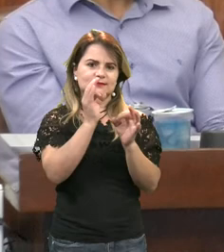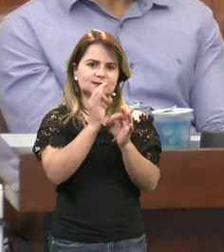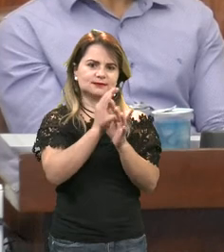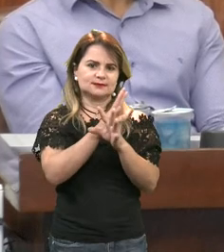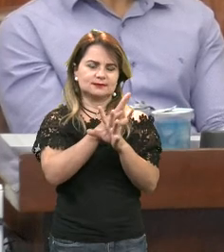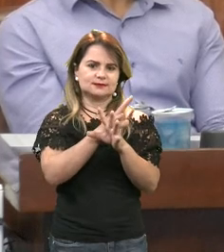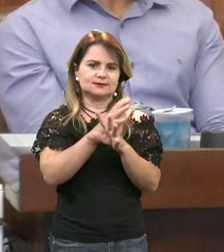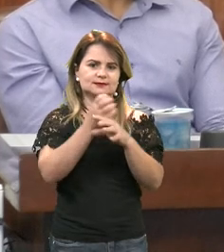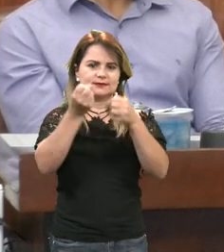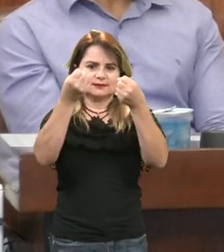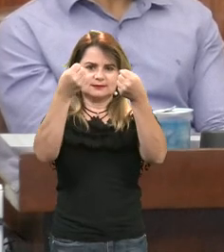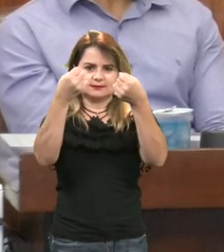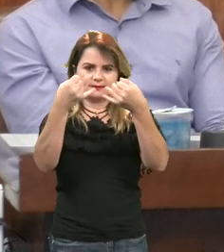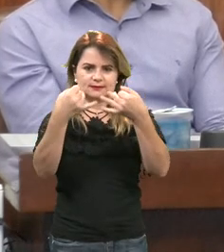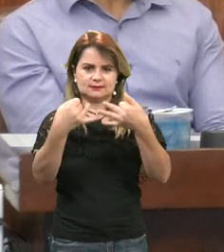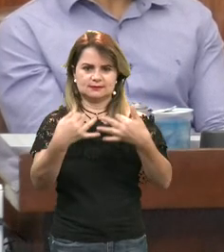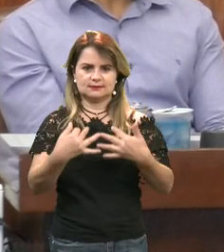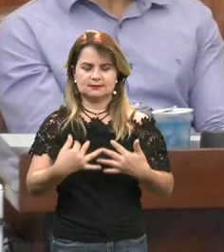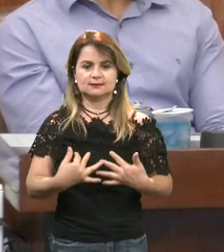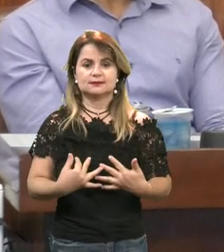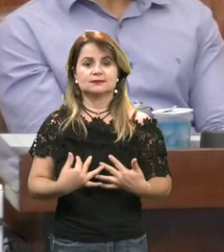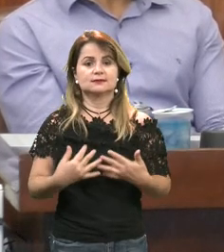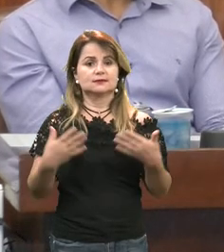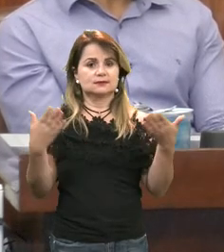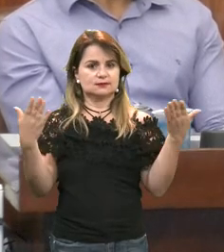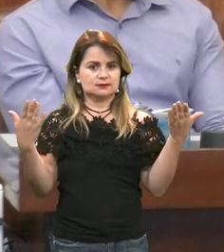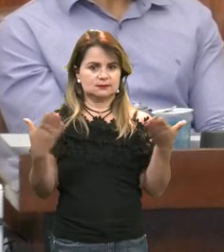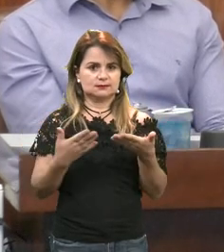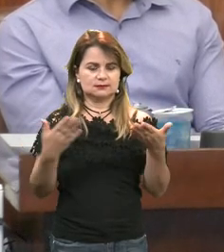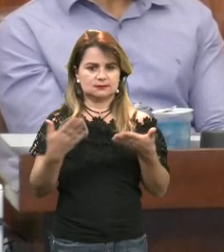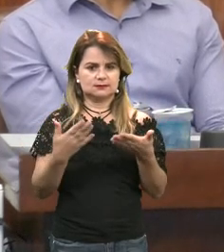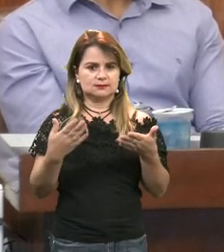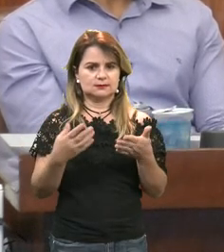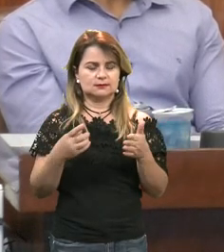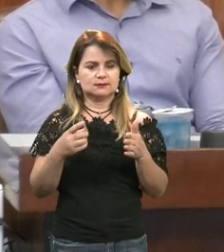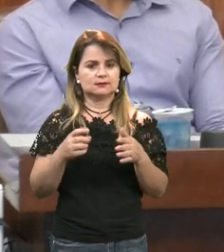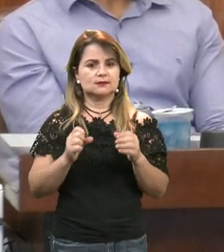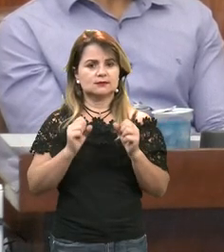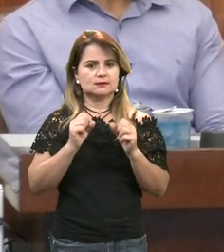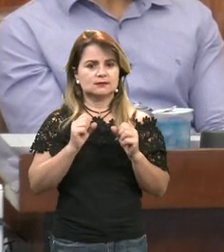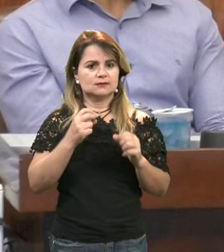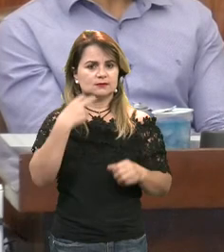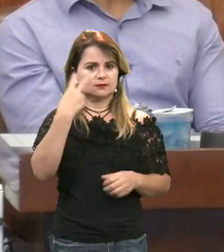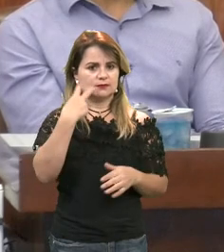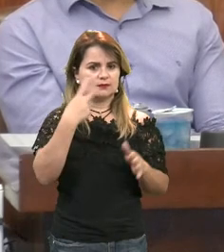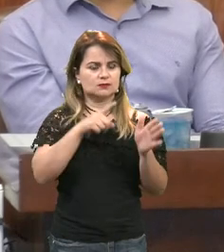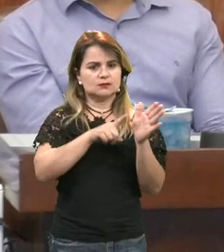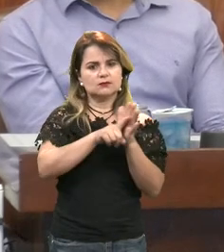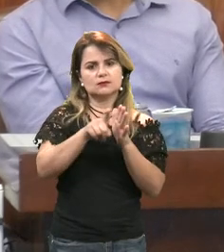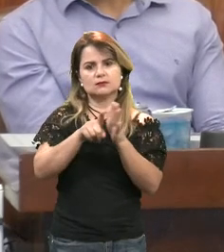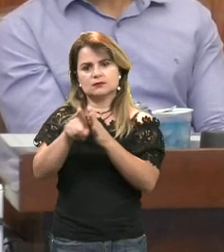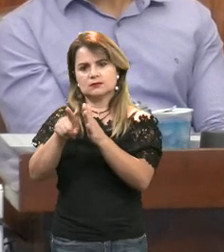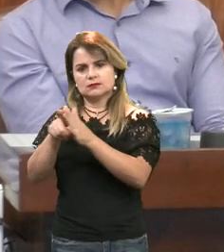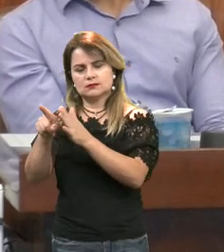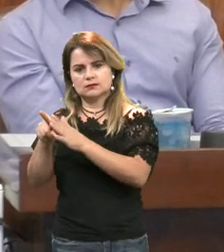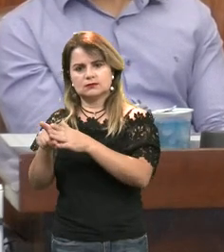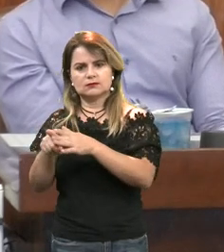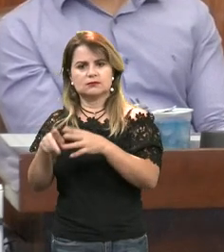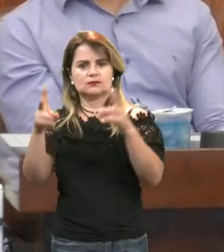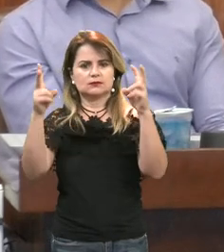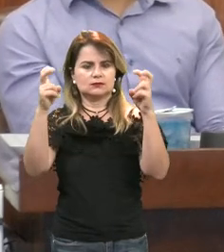Terminadas assim as explanações, passemos agora às perguntas dos senhores vereadores relacionadas com o